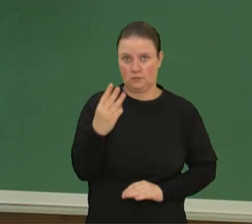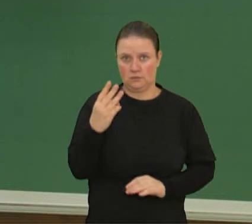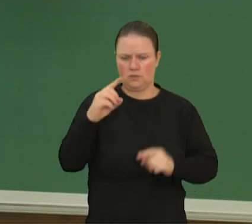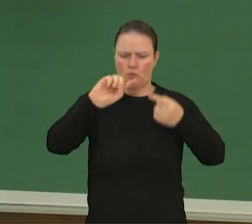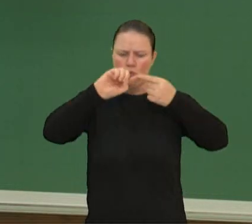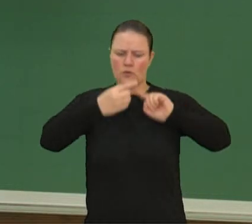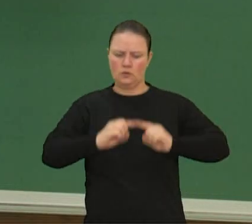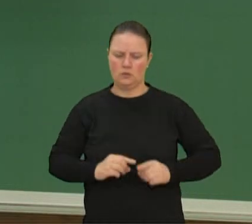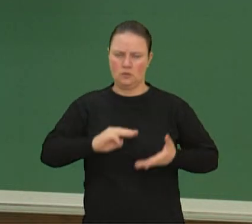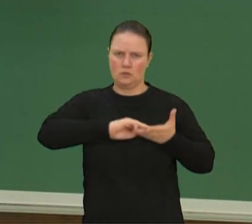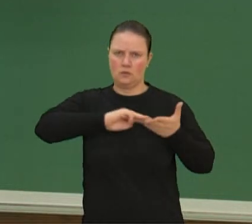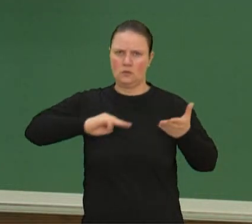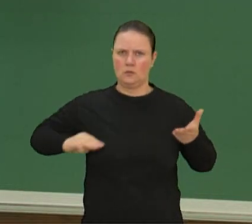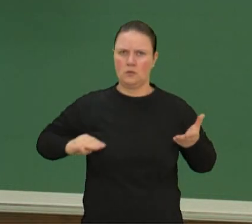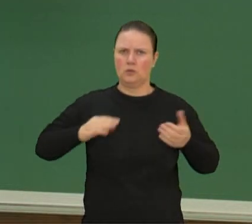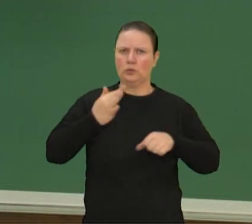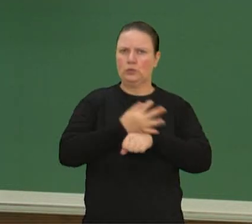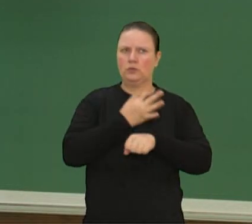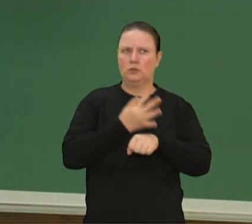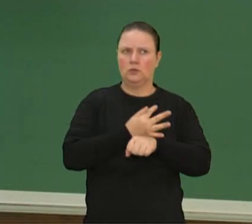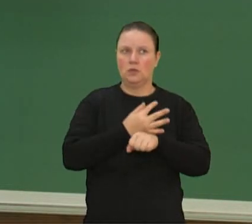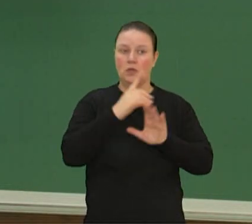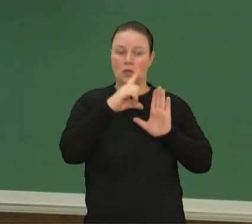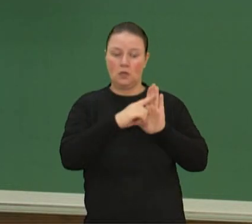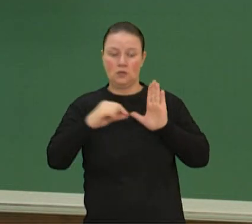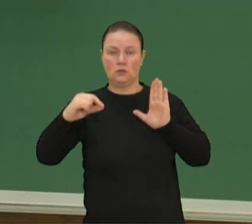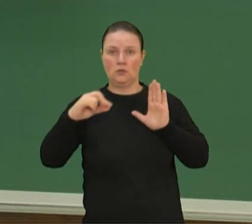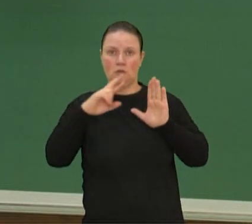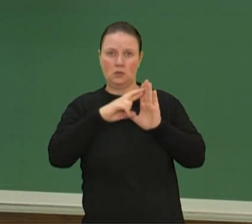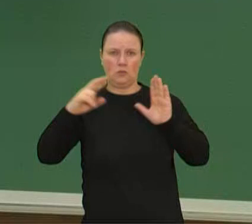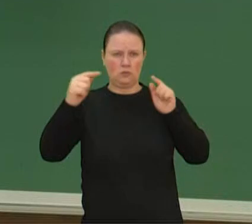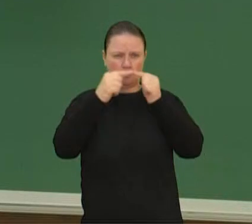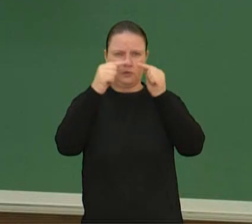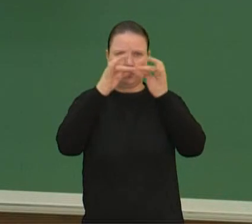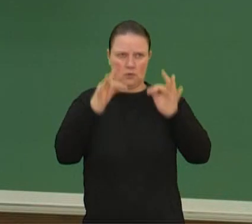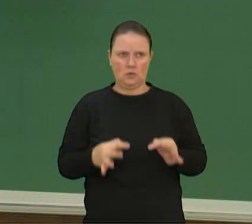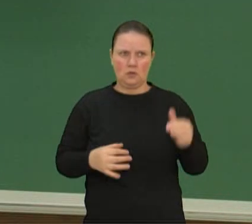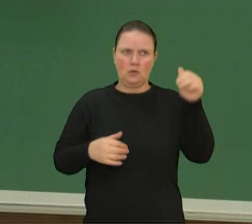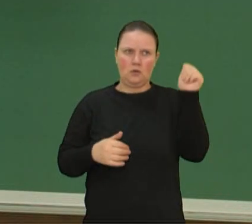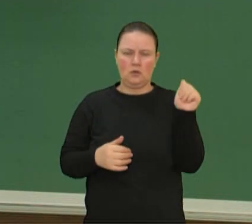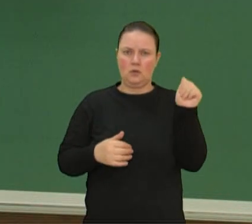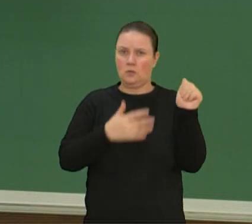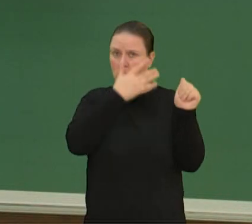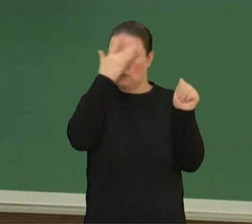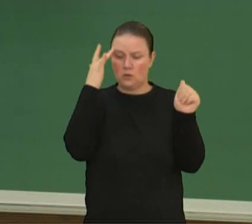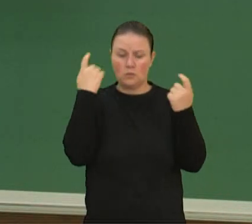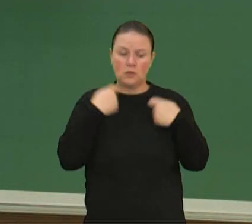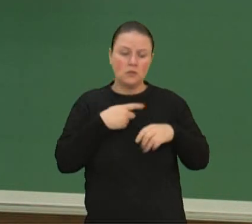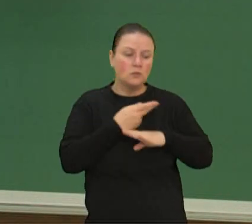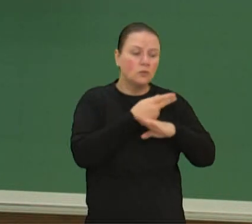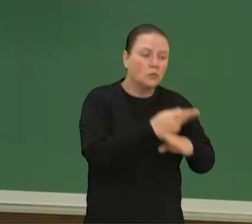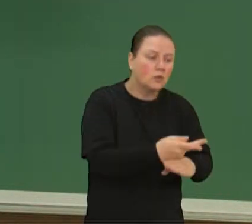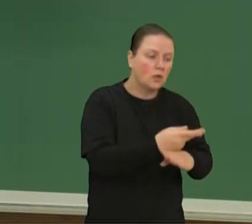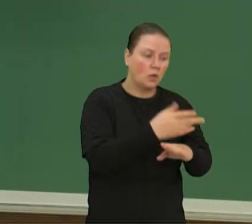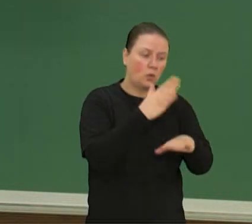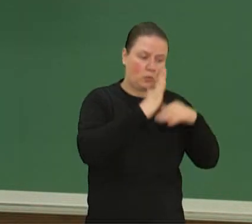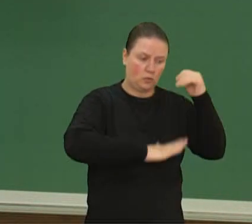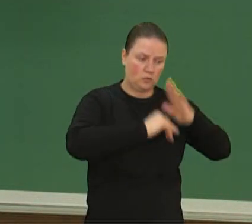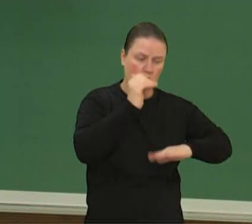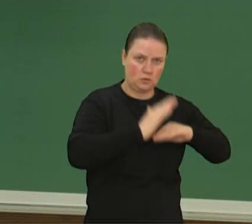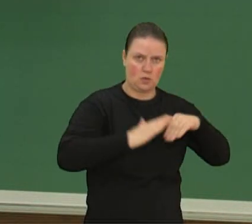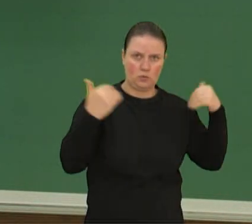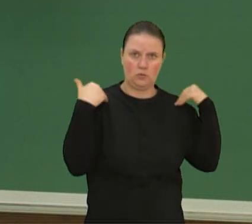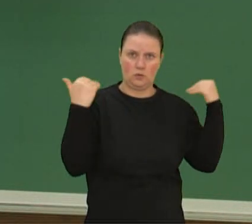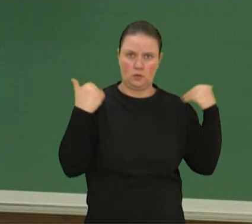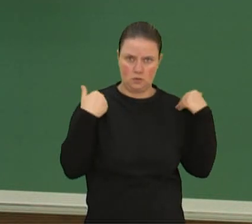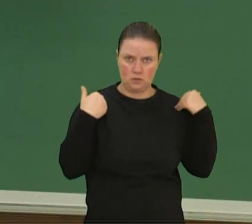de resistência, assinale a alternativa mais adequada. Letra A. Iniciantes devem consultar um profissional de educação física, a menos que